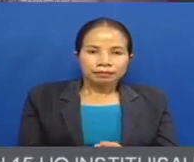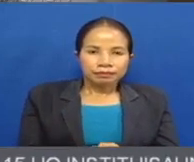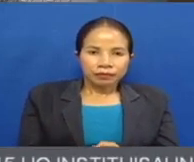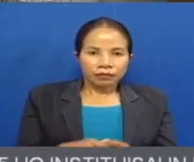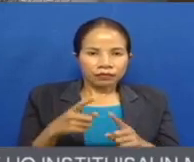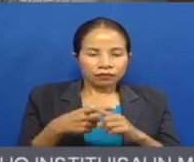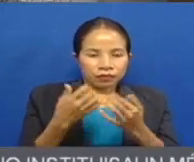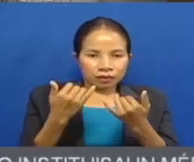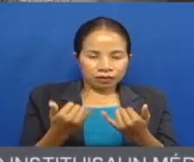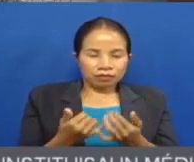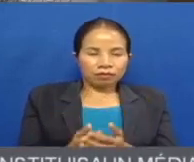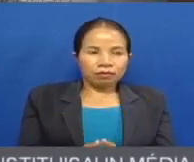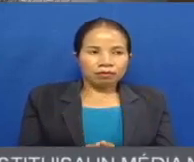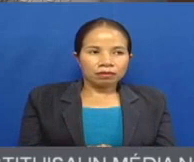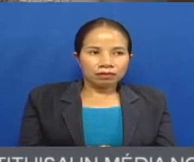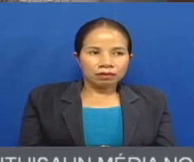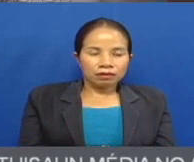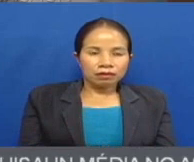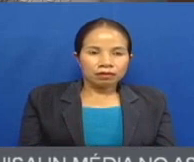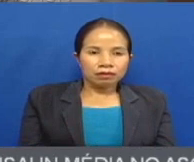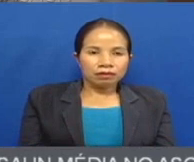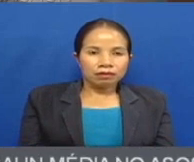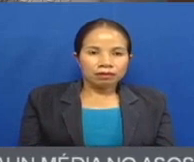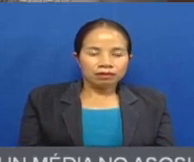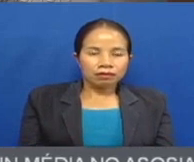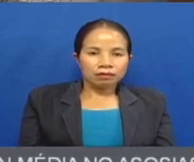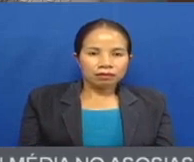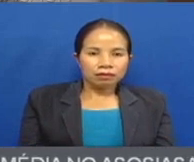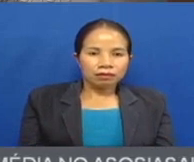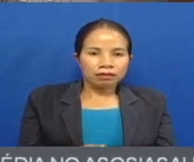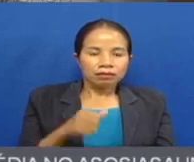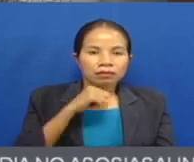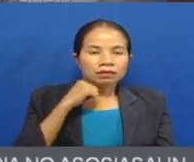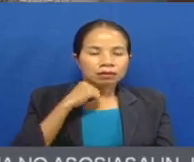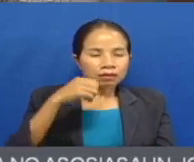Fulang ini nih, ordenasam baik tanya bispo Fon,